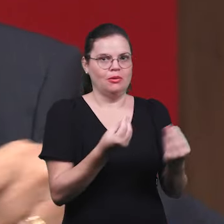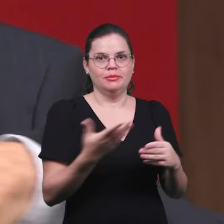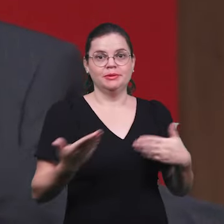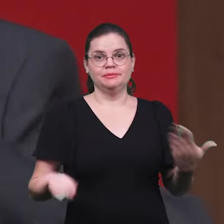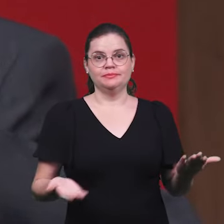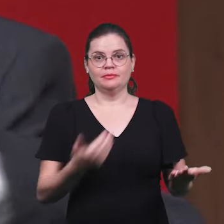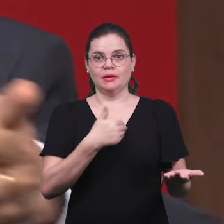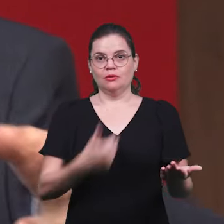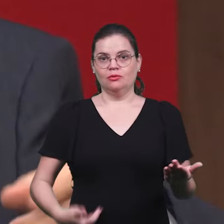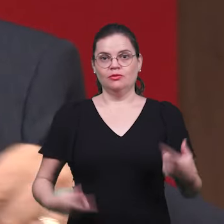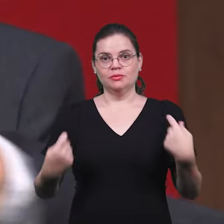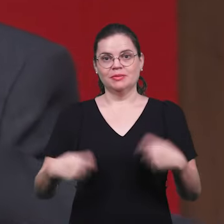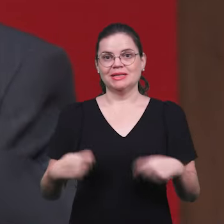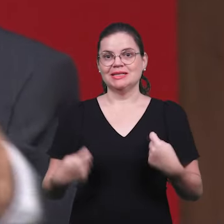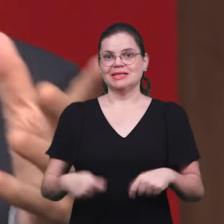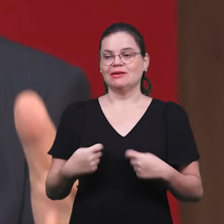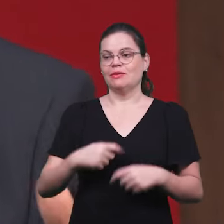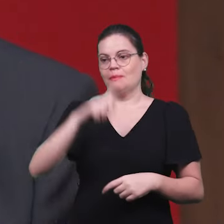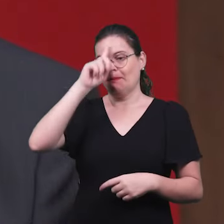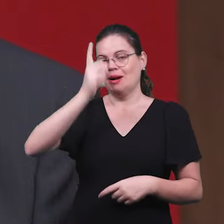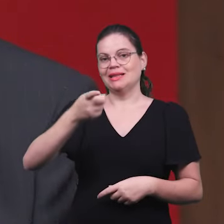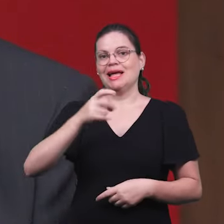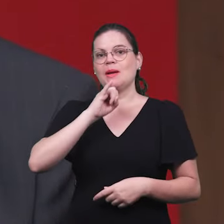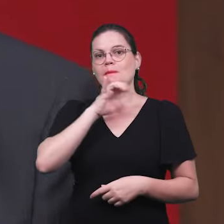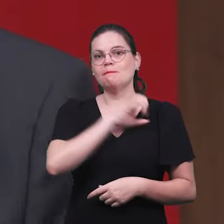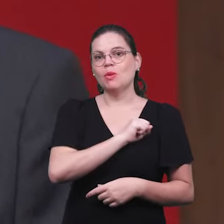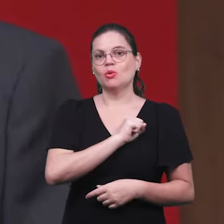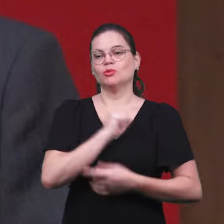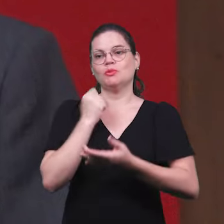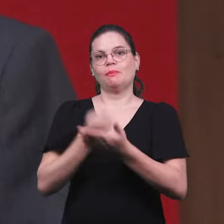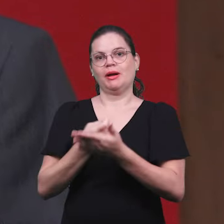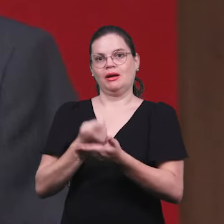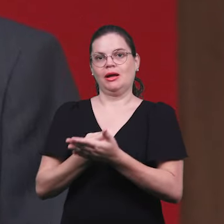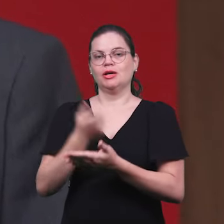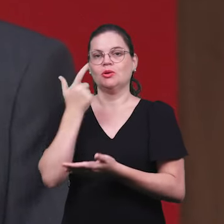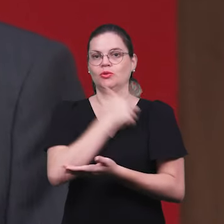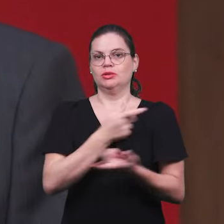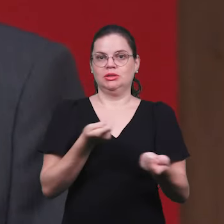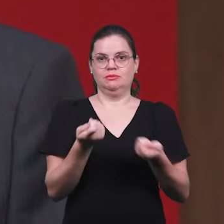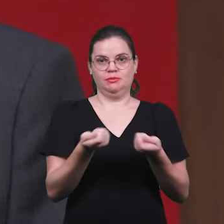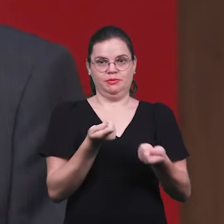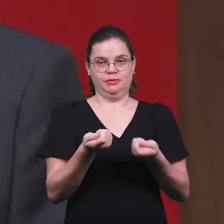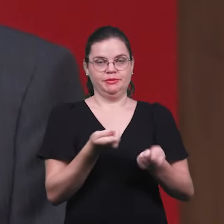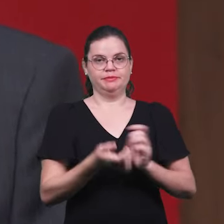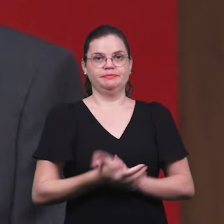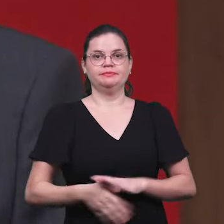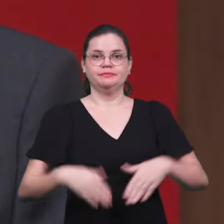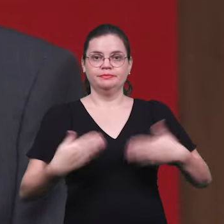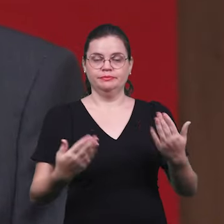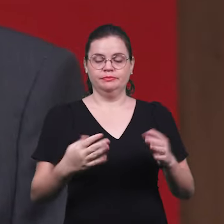dos impostos e se estabilizando entre si. Então, Diocleciano, esse